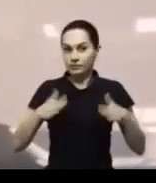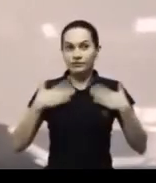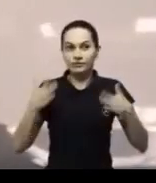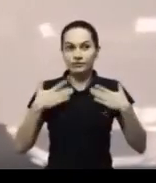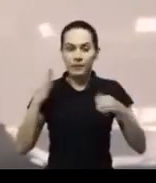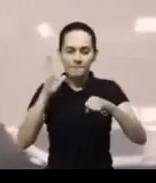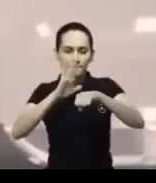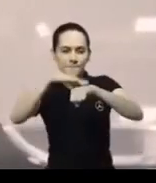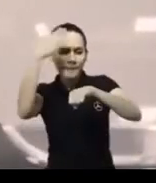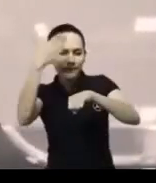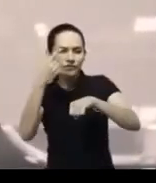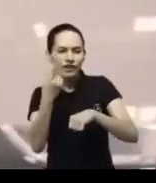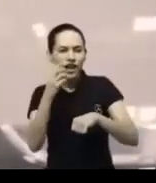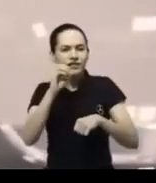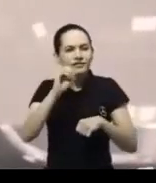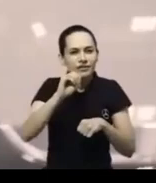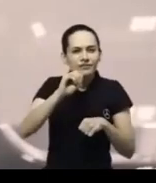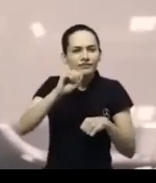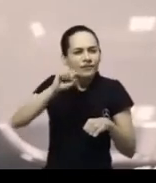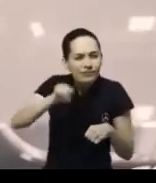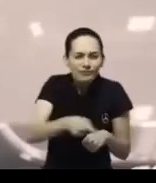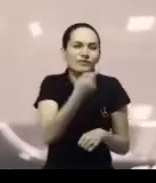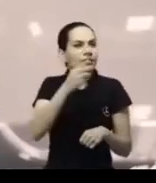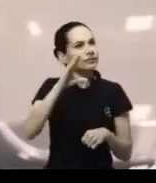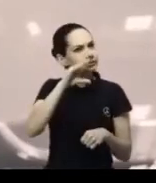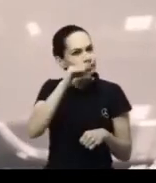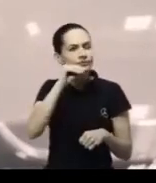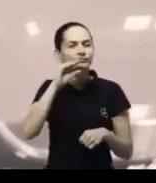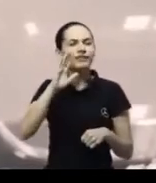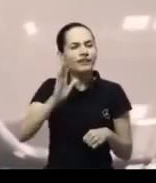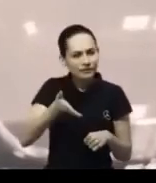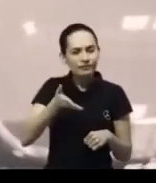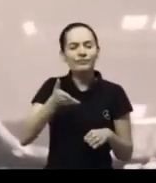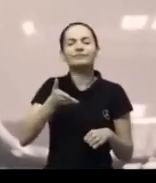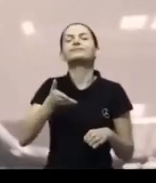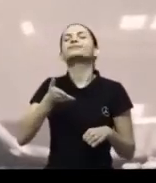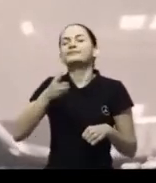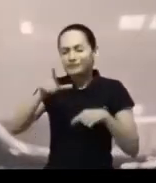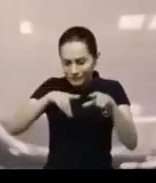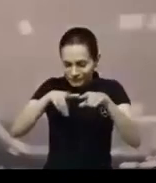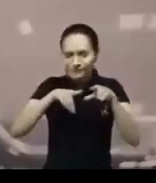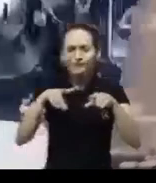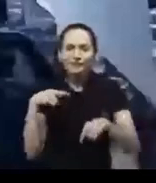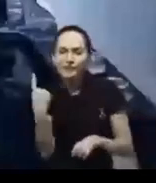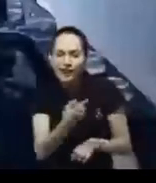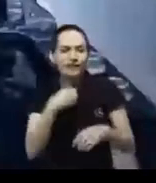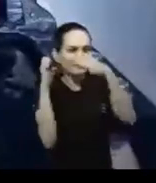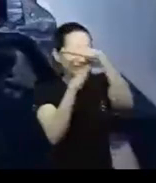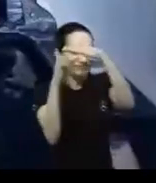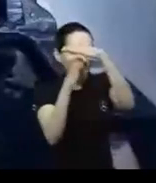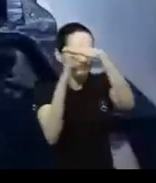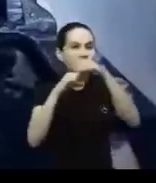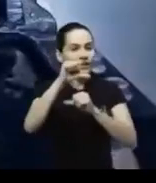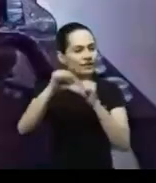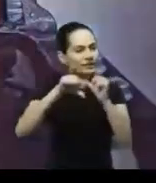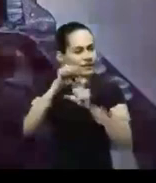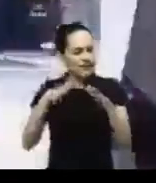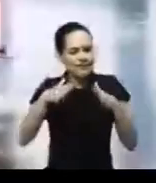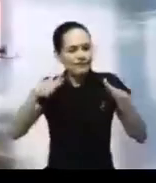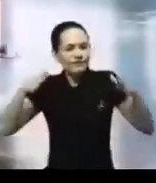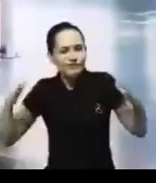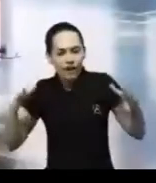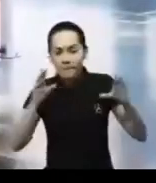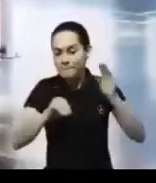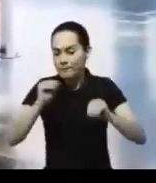de 100 mil colaboradores que já passaram por nossa empresa, nos tornamos a maior